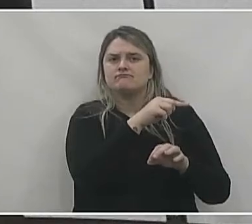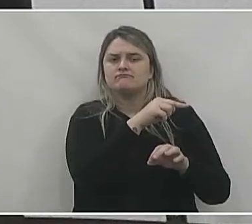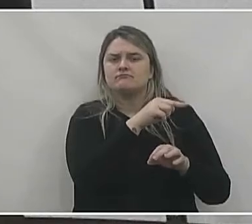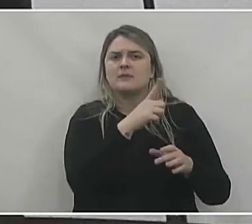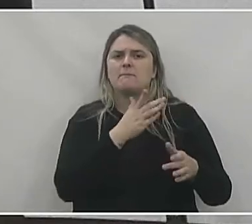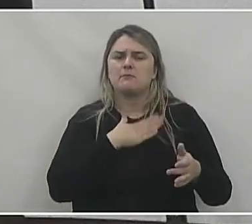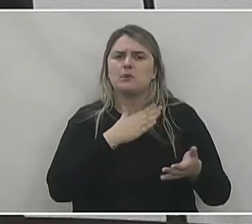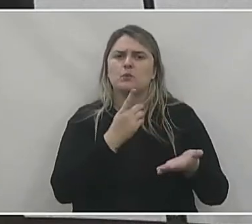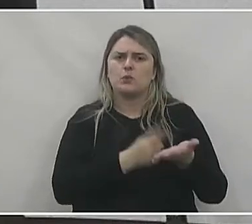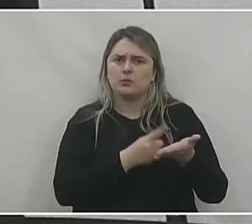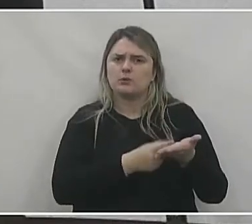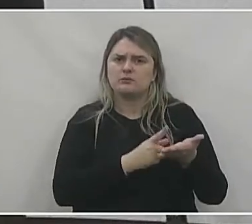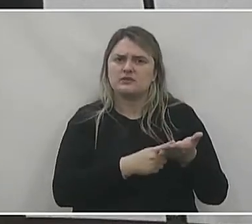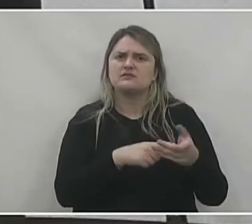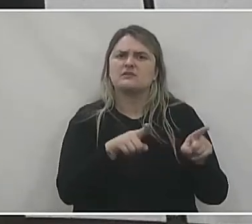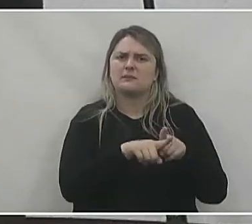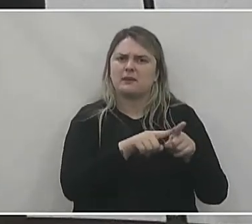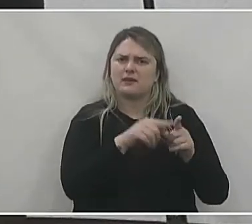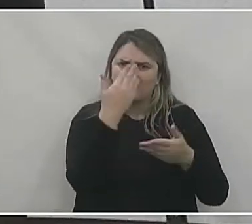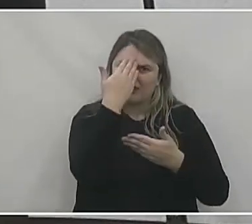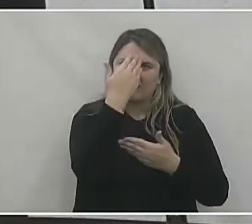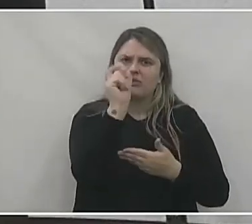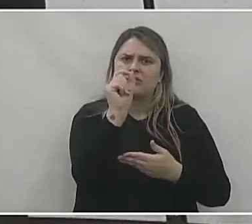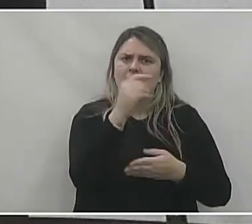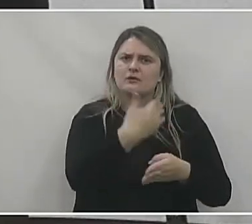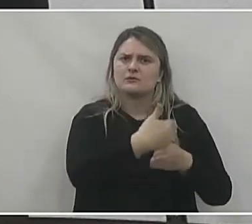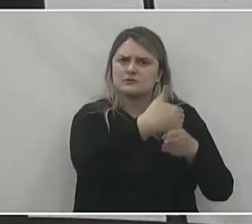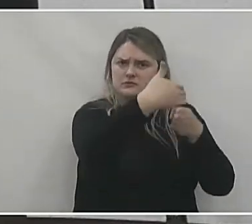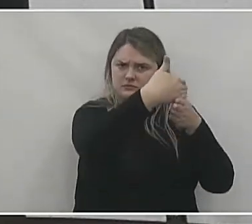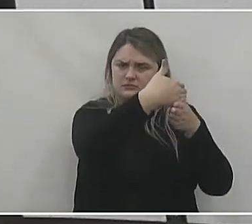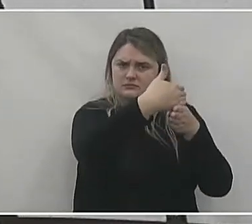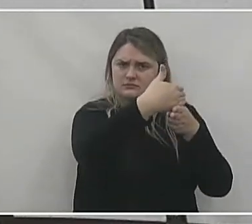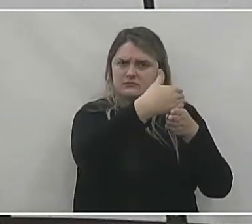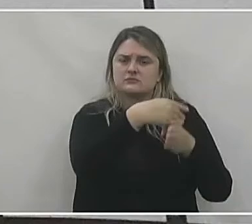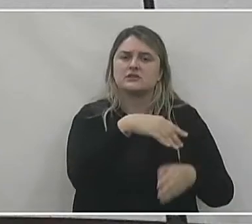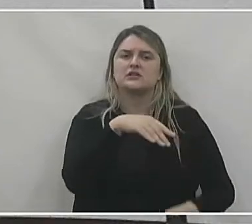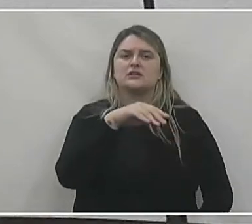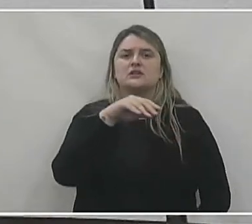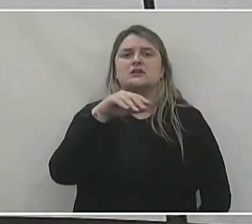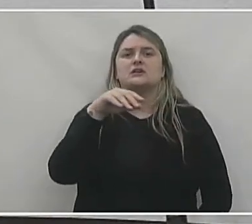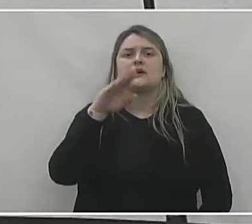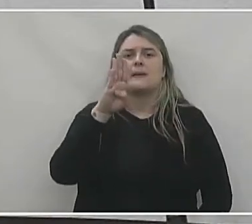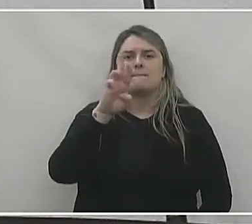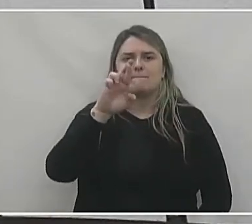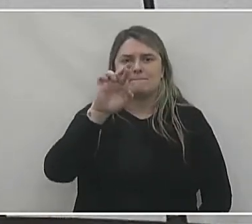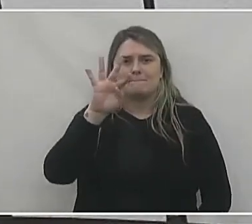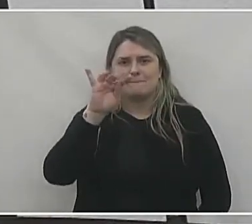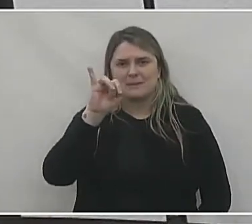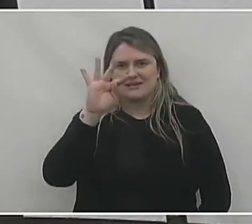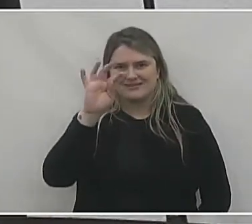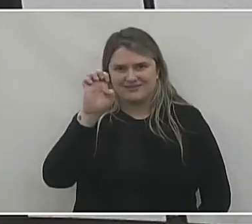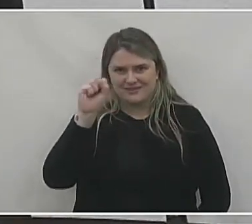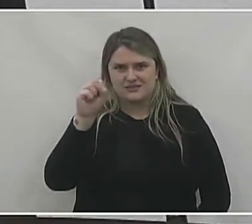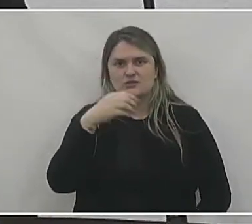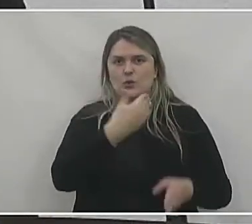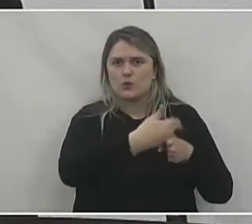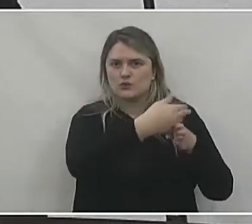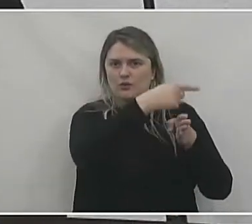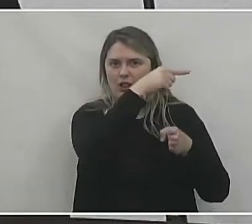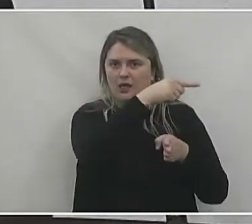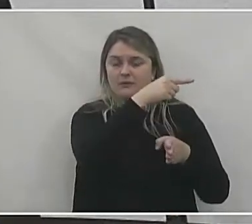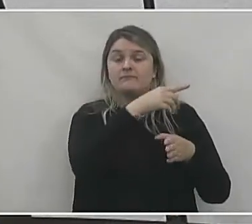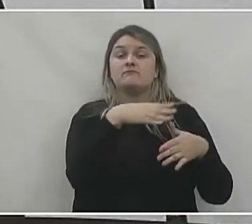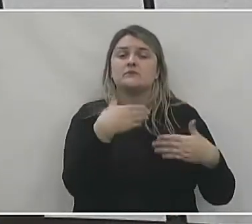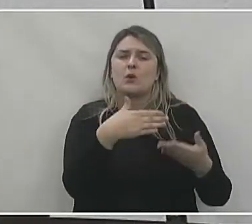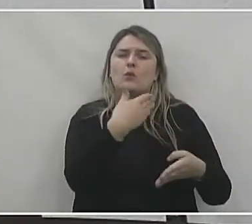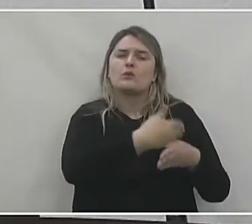por gratidão a quem construiu, entende? E que foi o Gilberto Brits que construiu aquele ginásio de esportes. Então